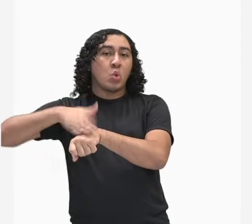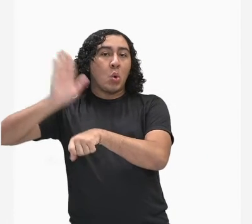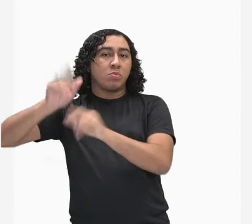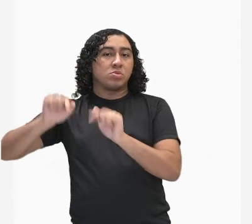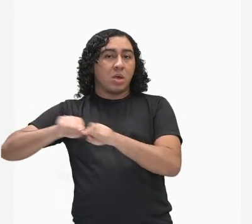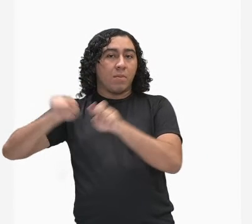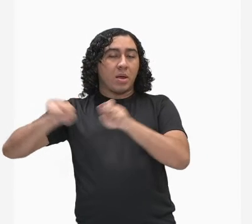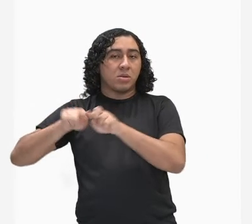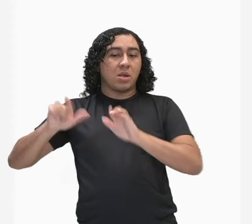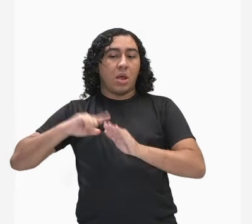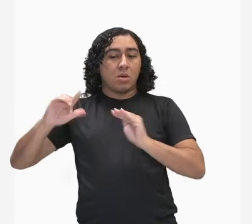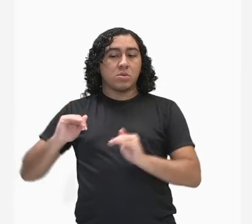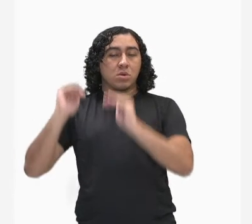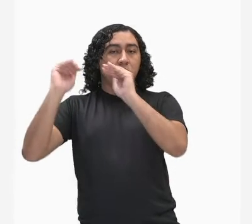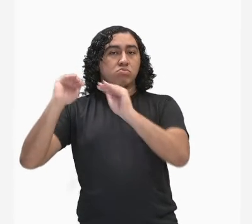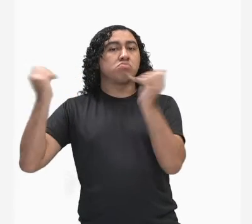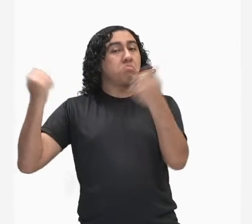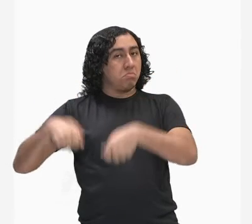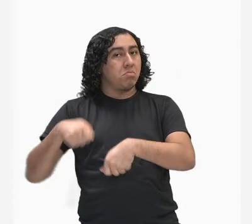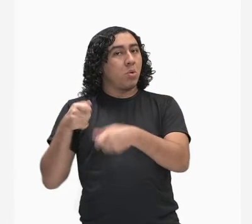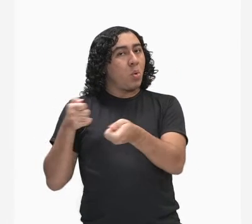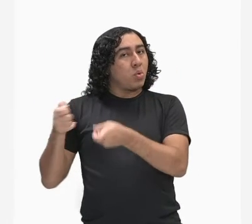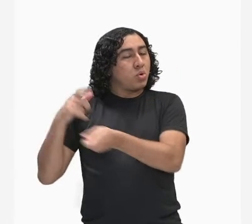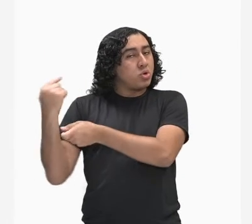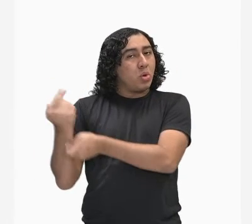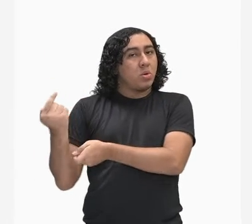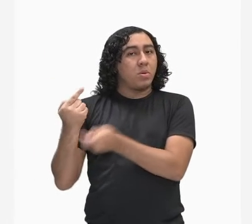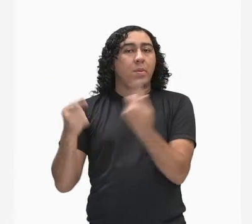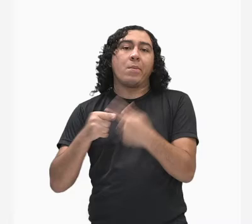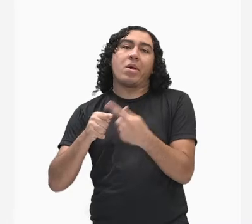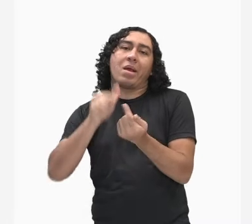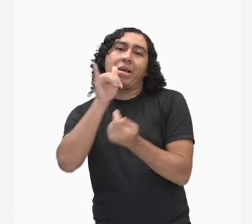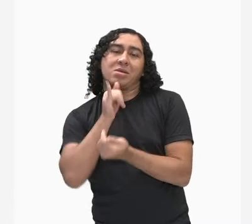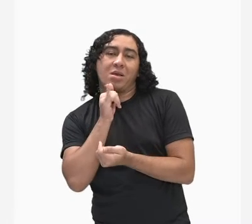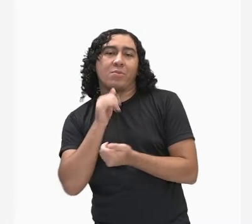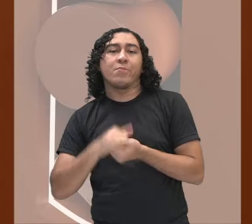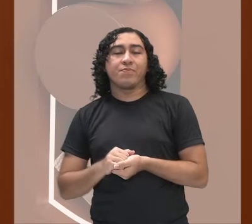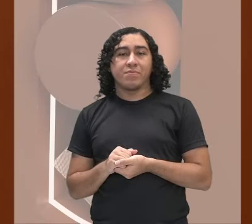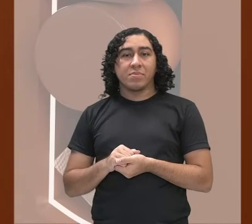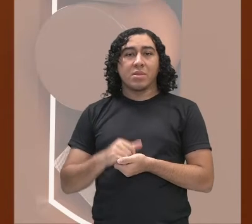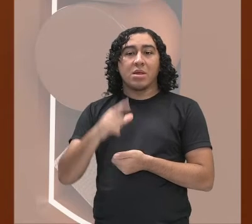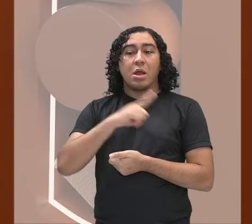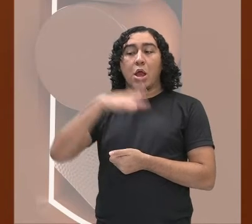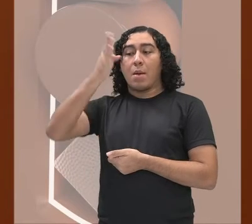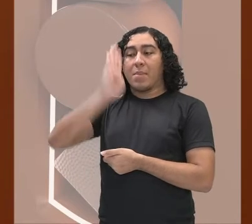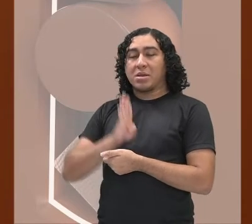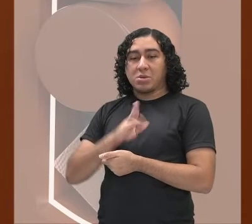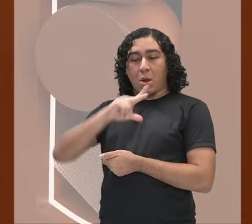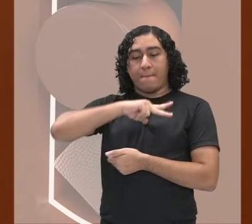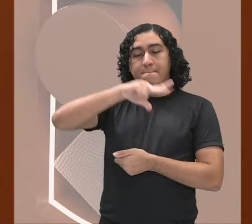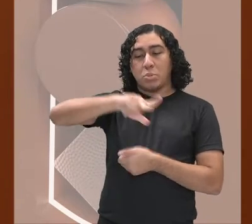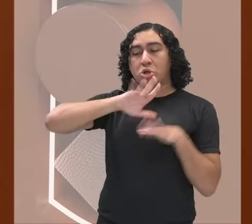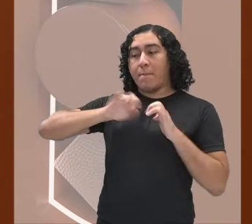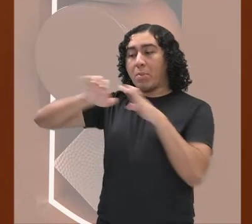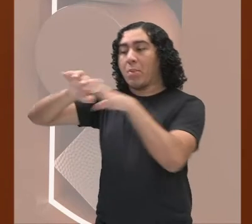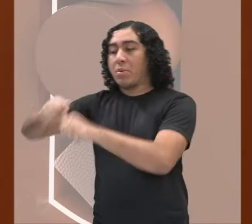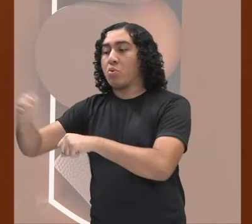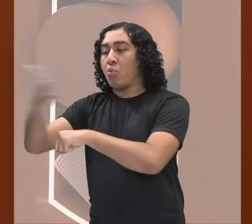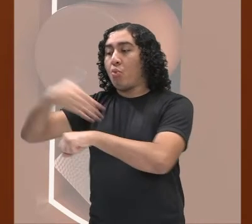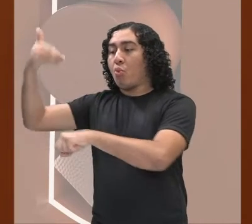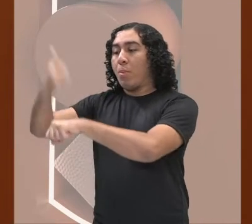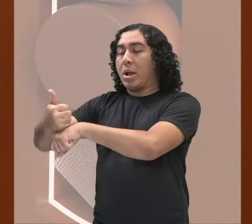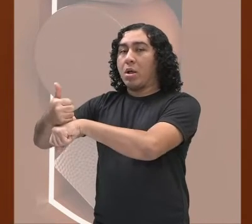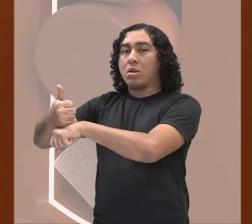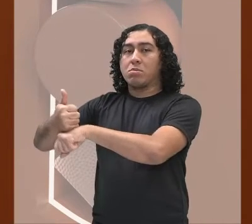para que você tenha a sua soberania, né? Porque até então, por exemplo, você é colônia de um outro país, as leis daquele